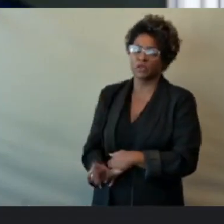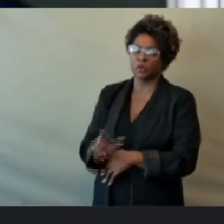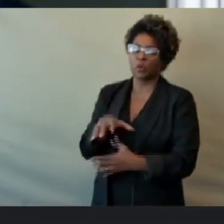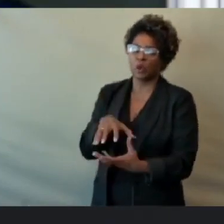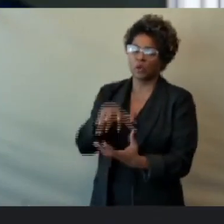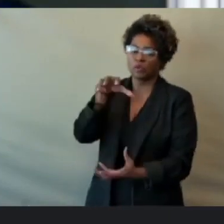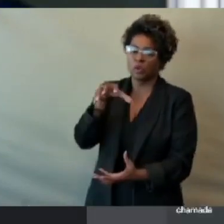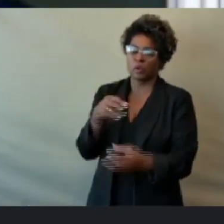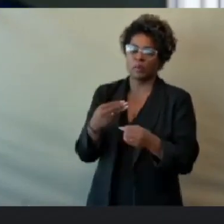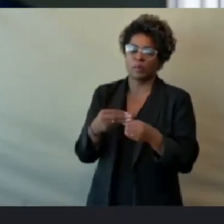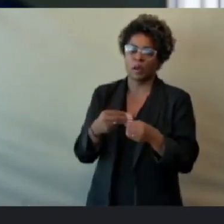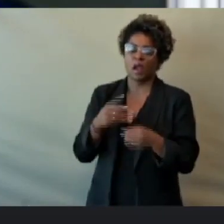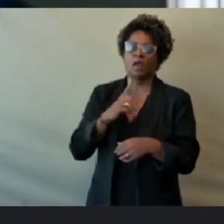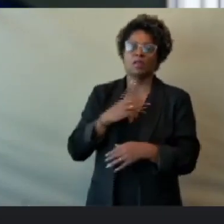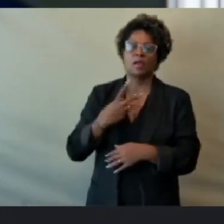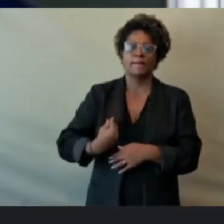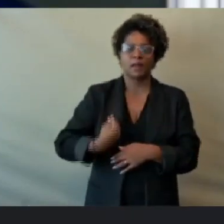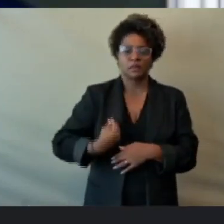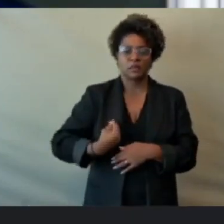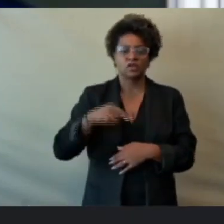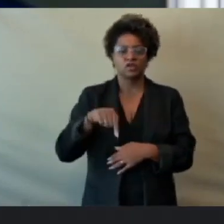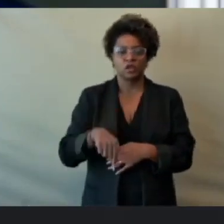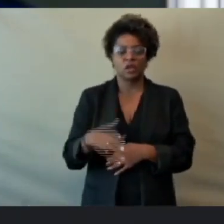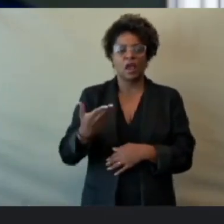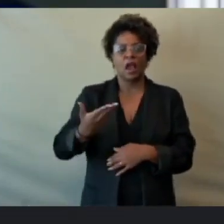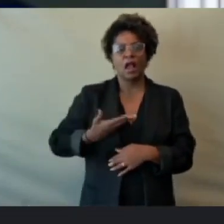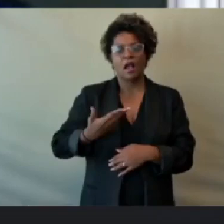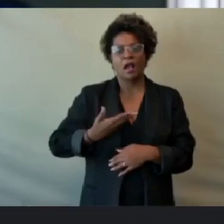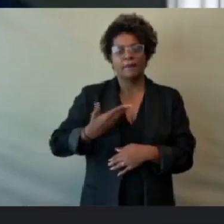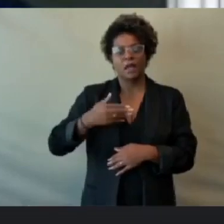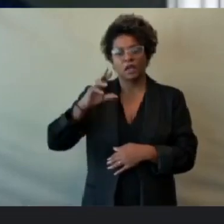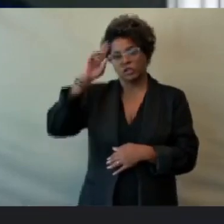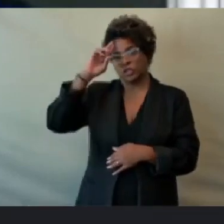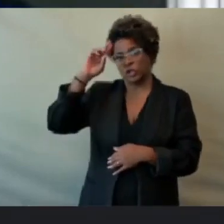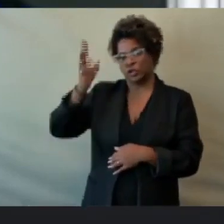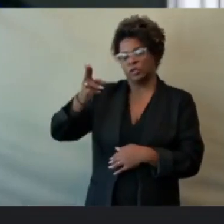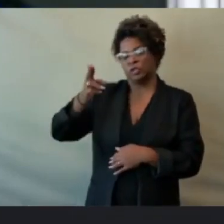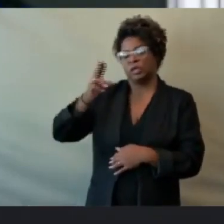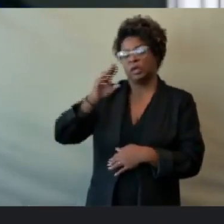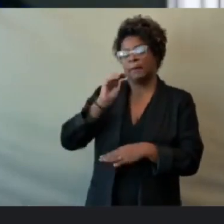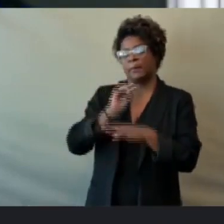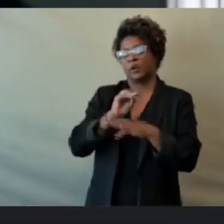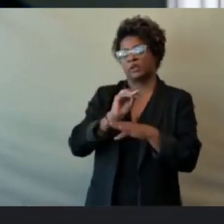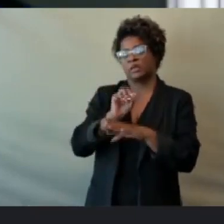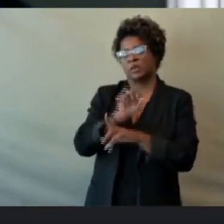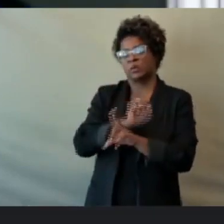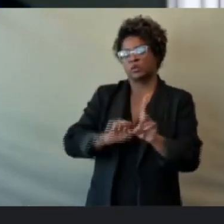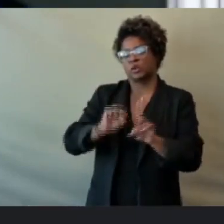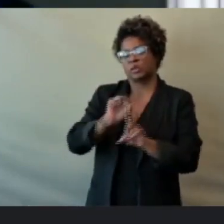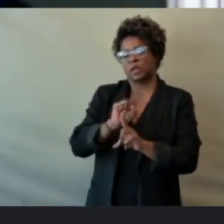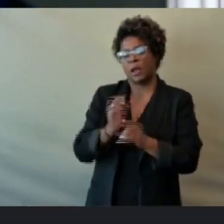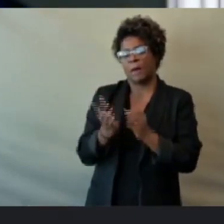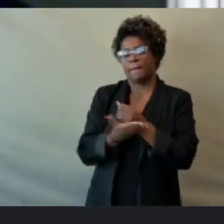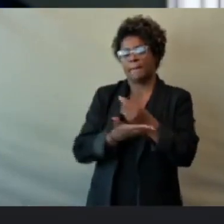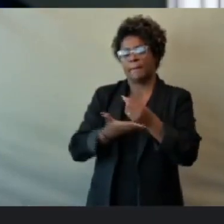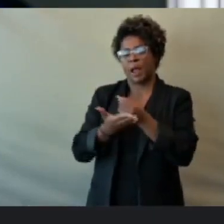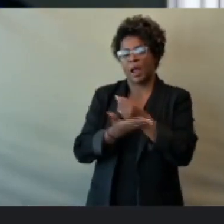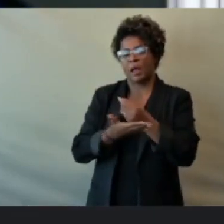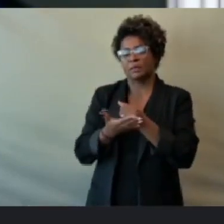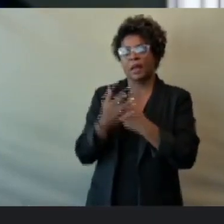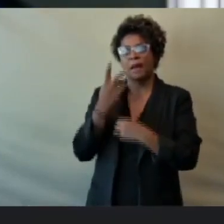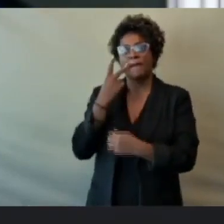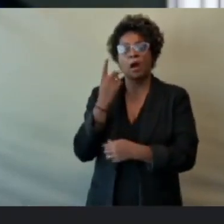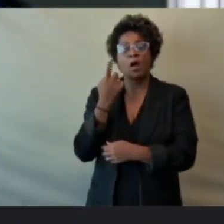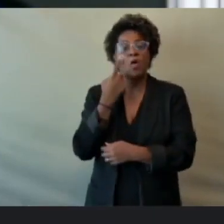Diretoria da Proteção Social Básica, todos nós aqui para debater a questão social que o